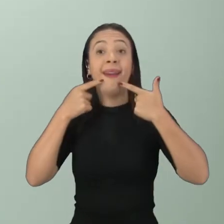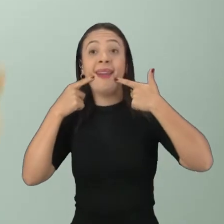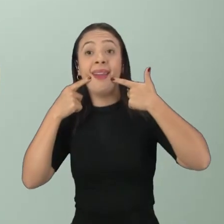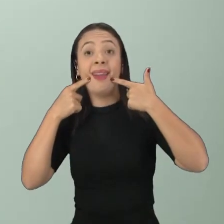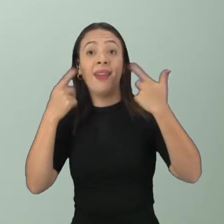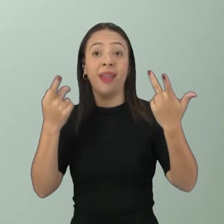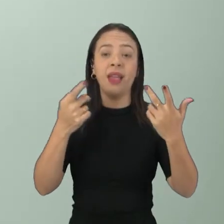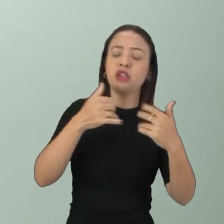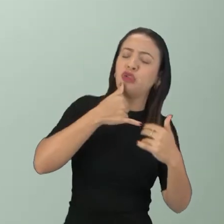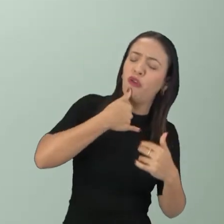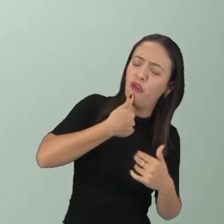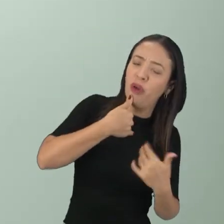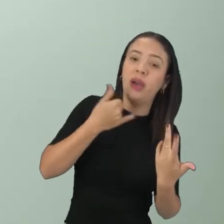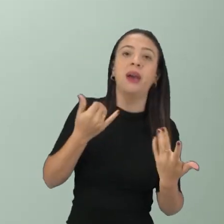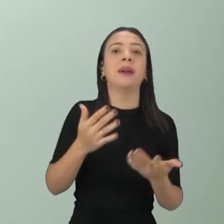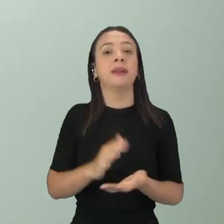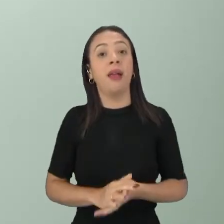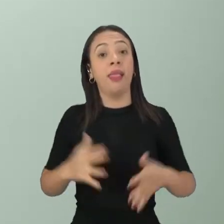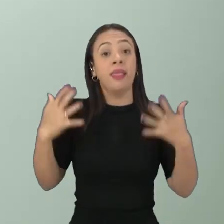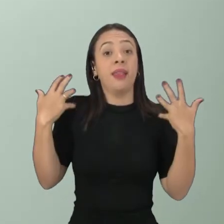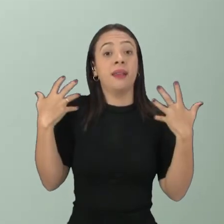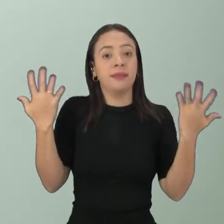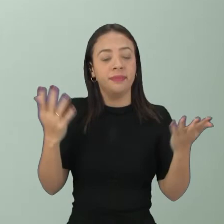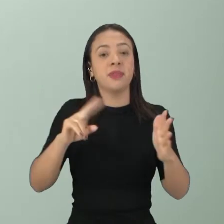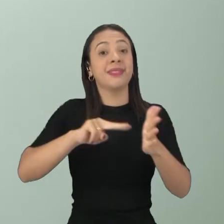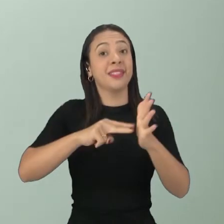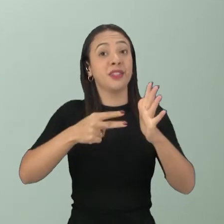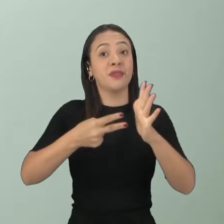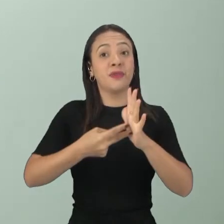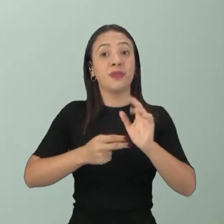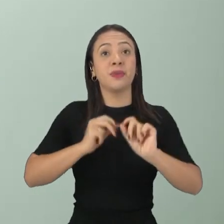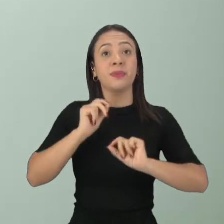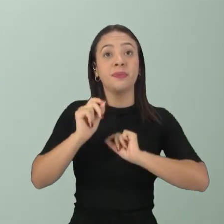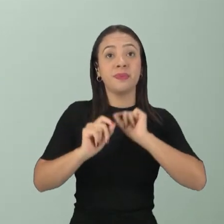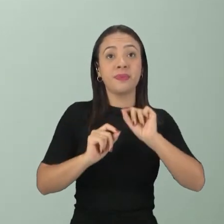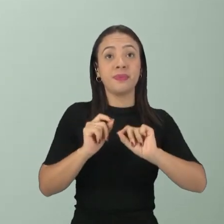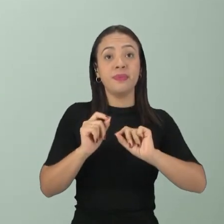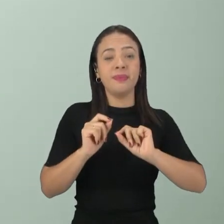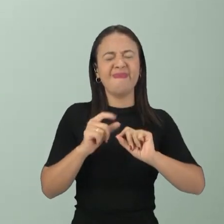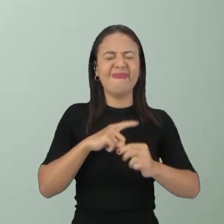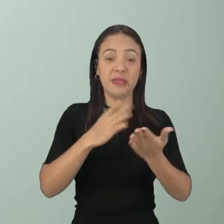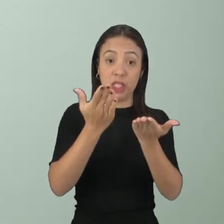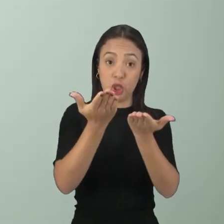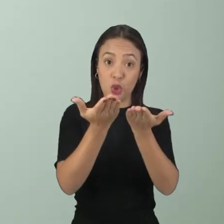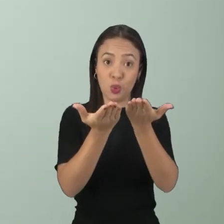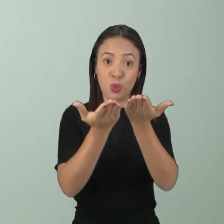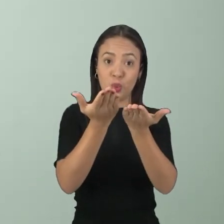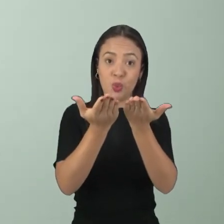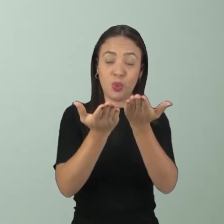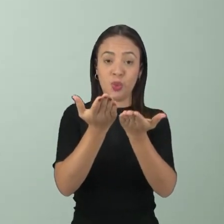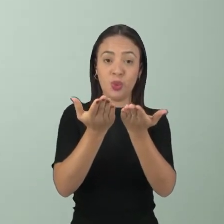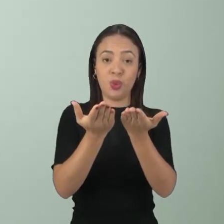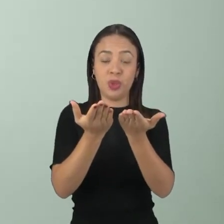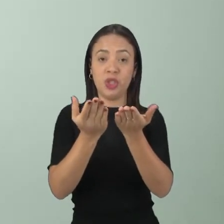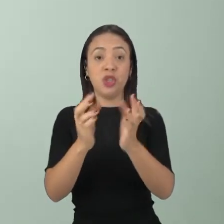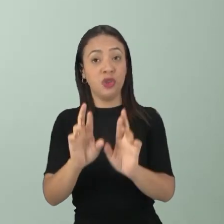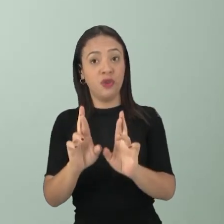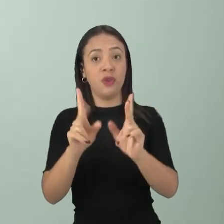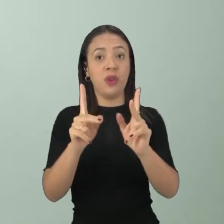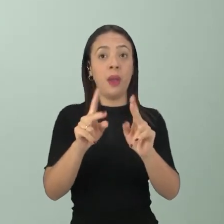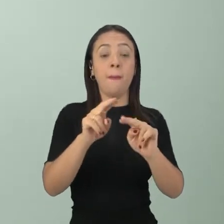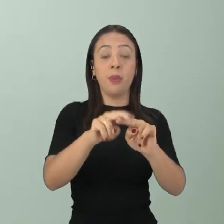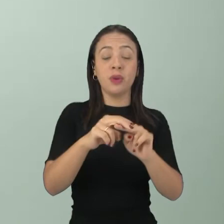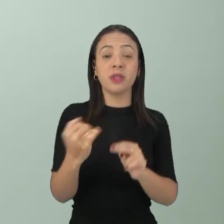ri, risos e sofrimentos, né? Então, isso denota que o equilíbrio ali está comprometido